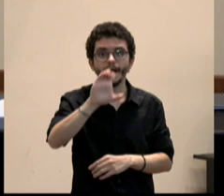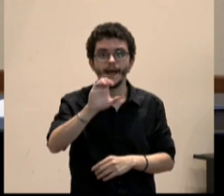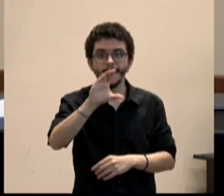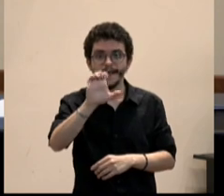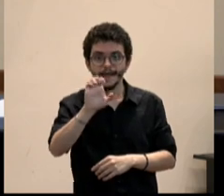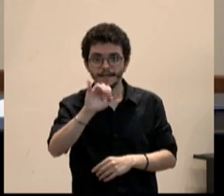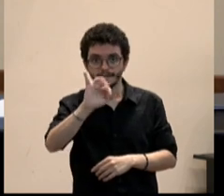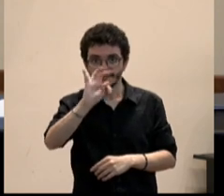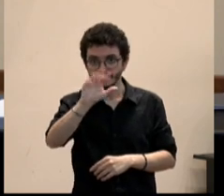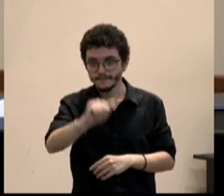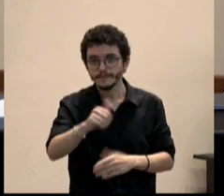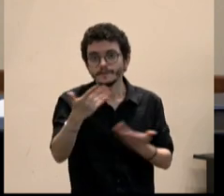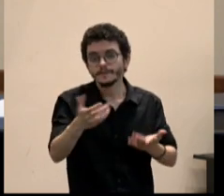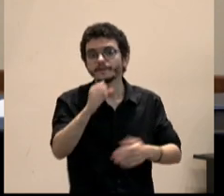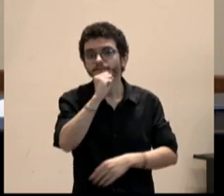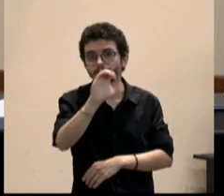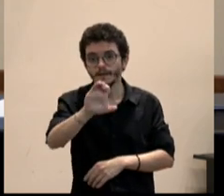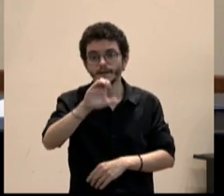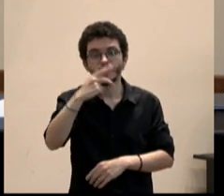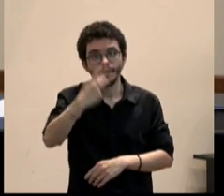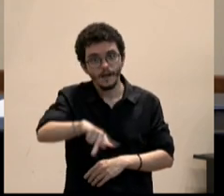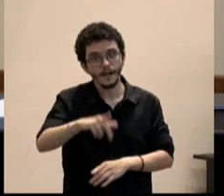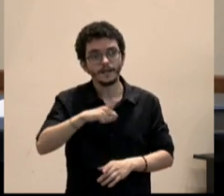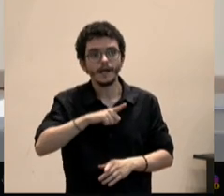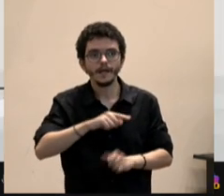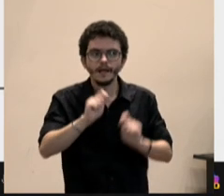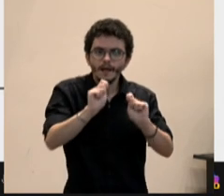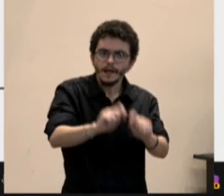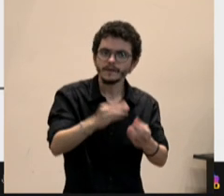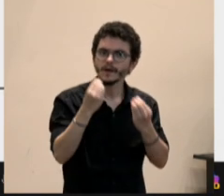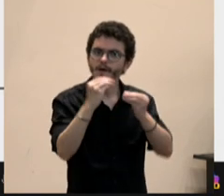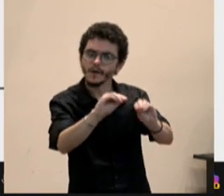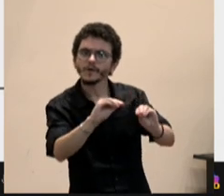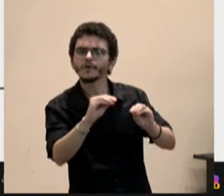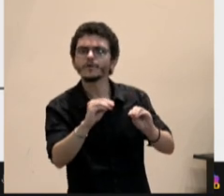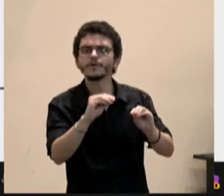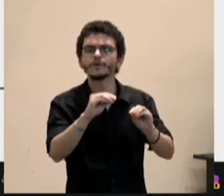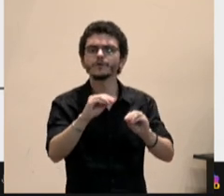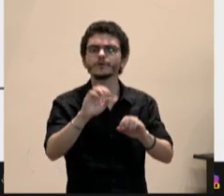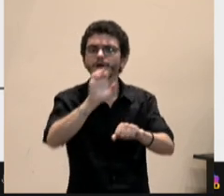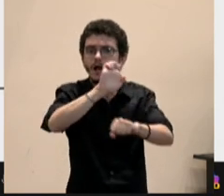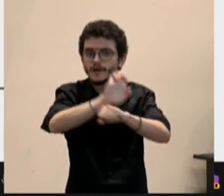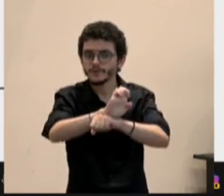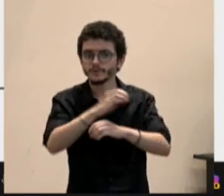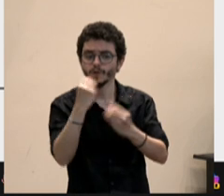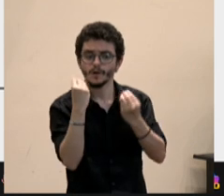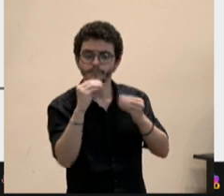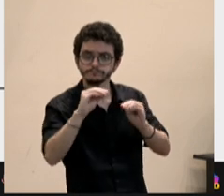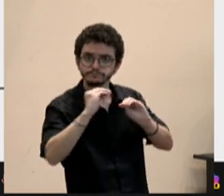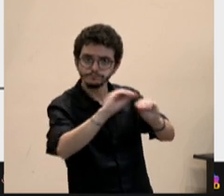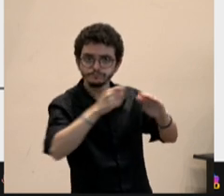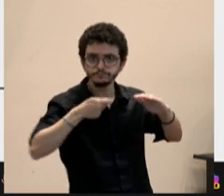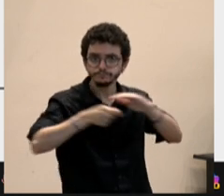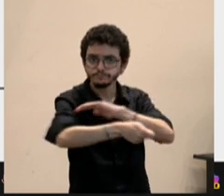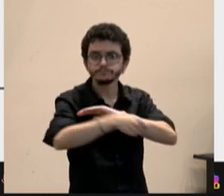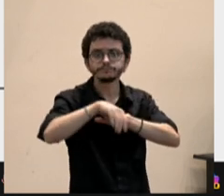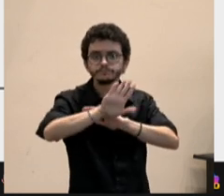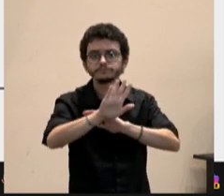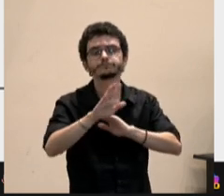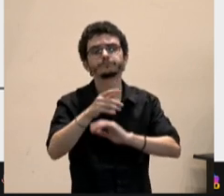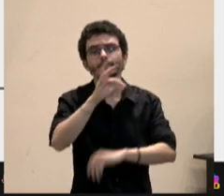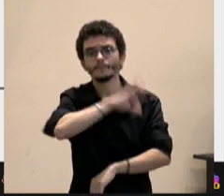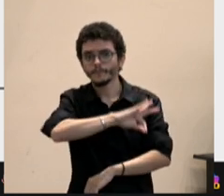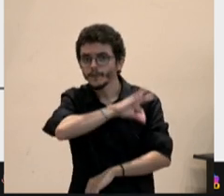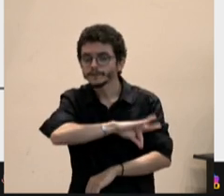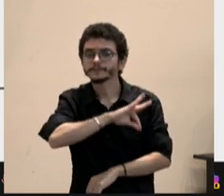aqui, Santa Catarina tem condições de colocar na rede estadual mais recursos para salários